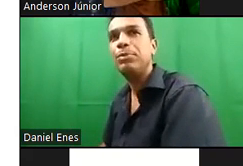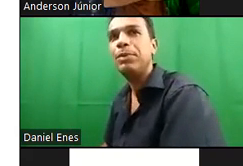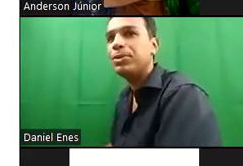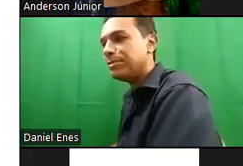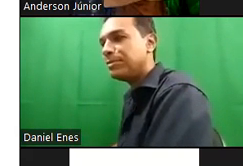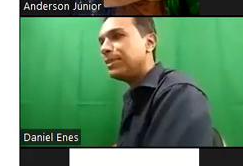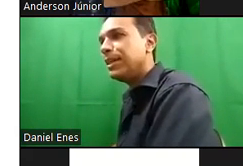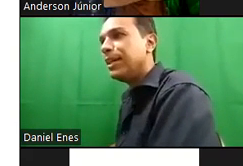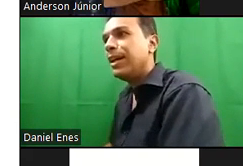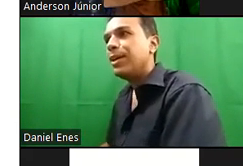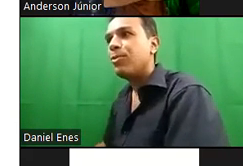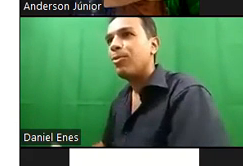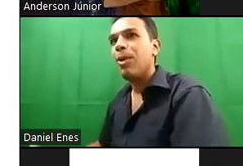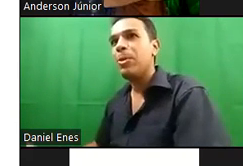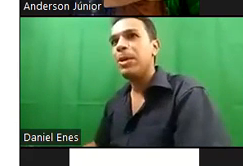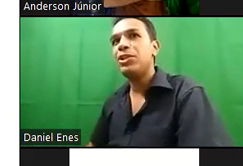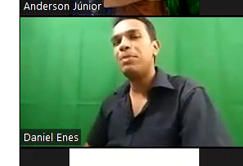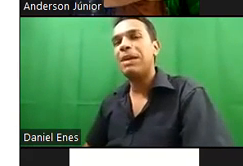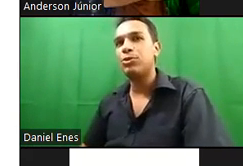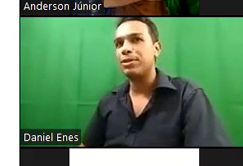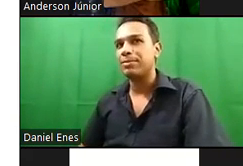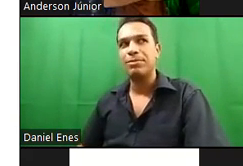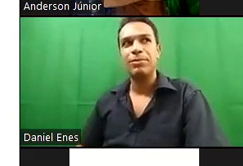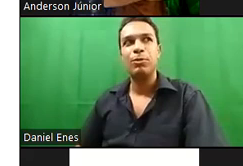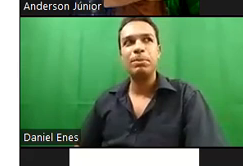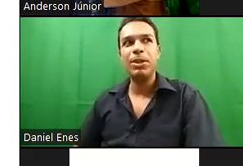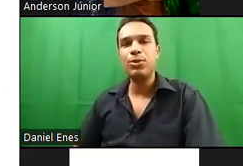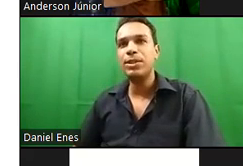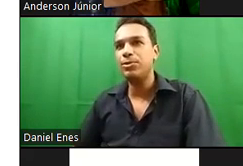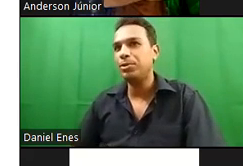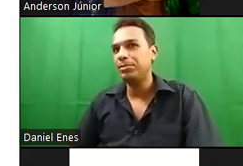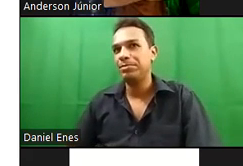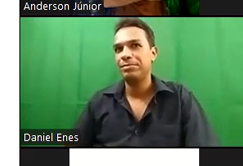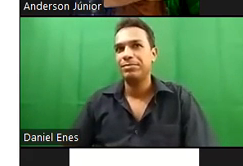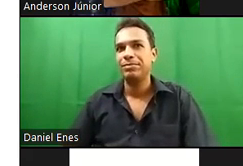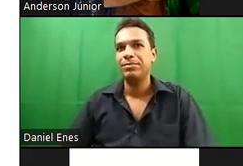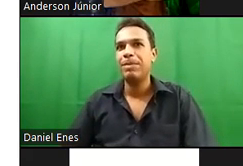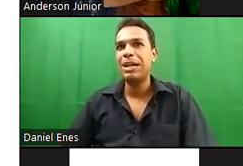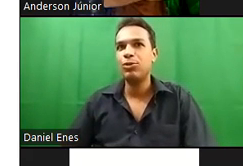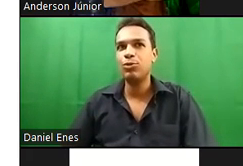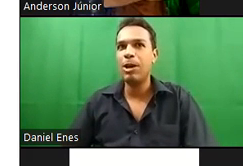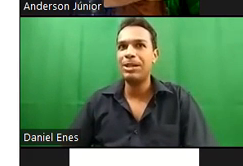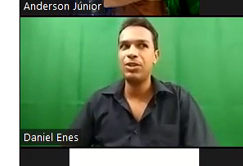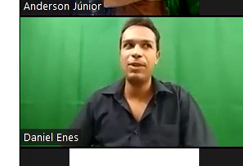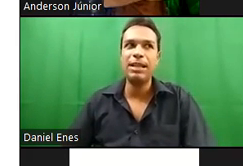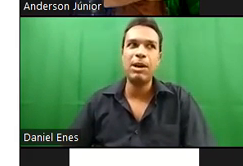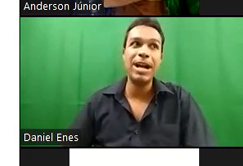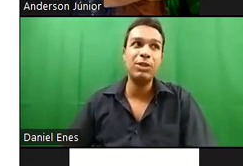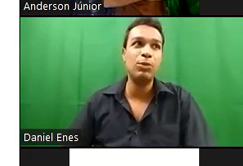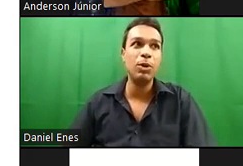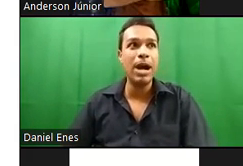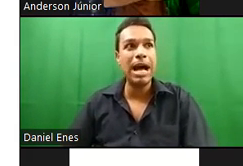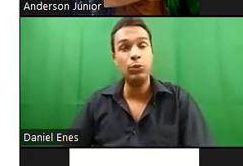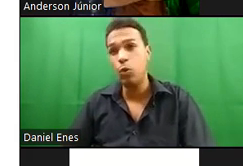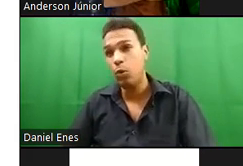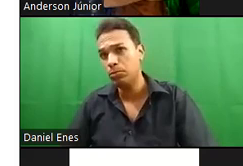gato comeu. Qual é o que a gente mais usa? O primeiro ou o segundo? Mais usual a gente falar o gato